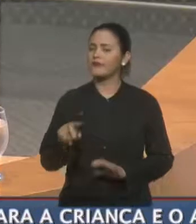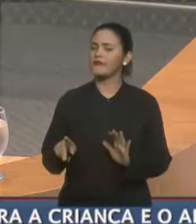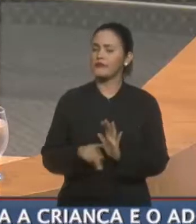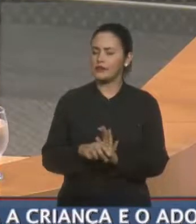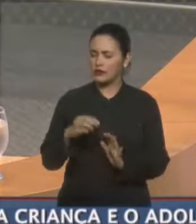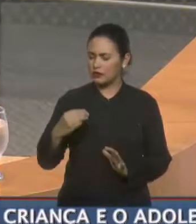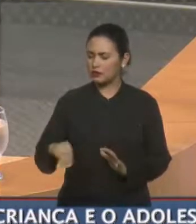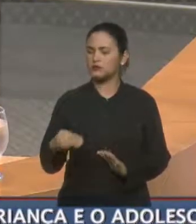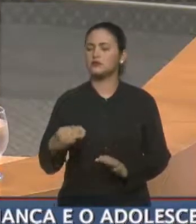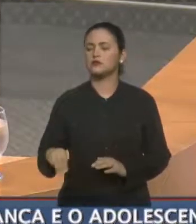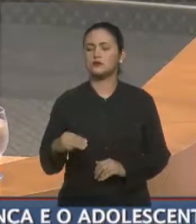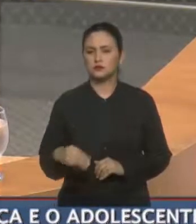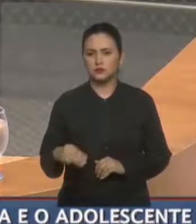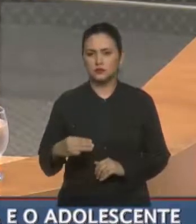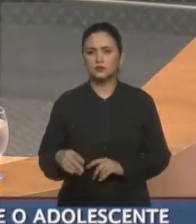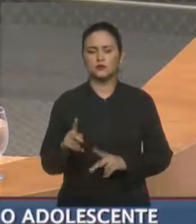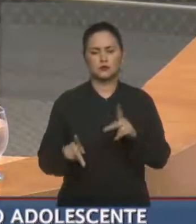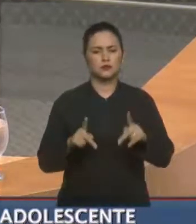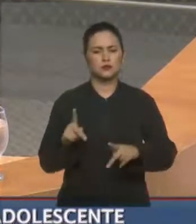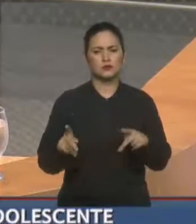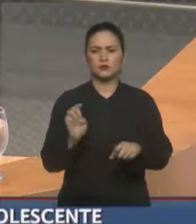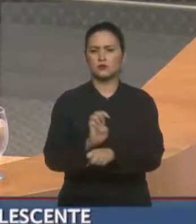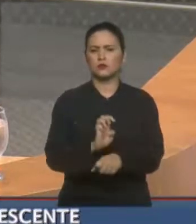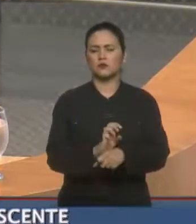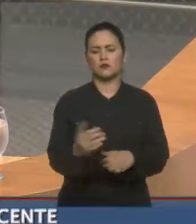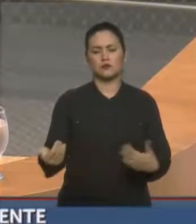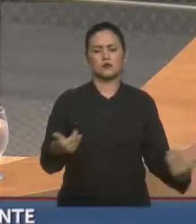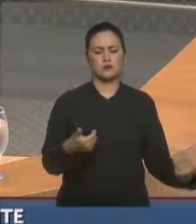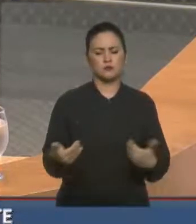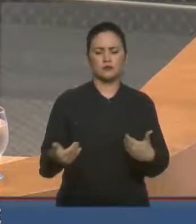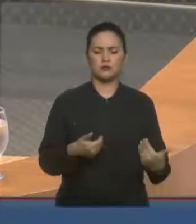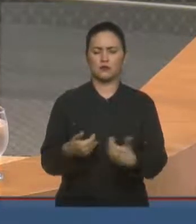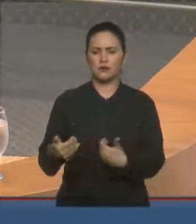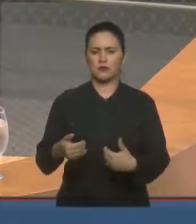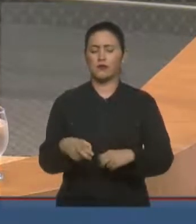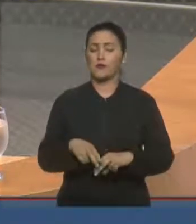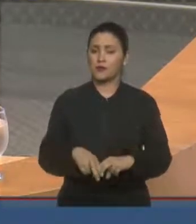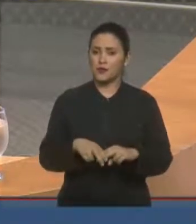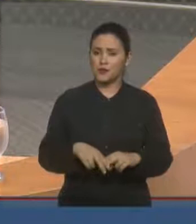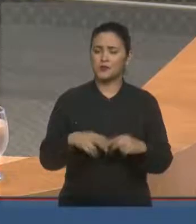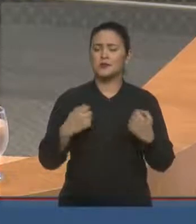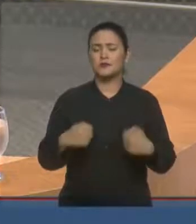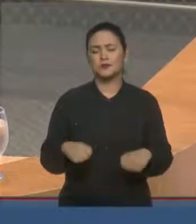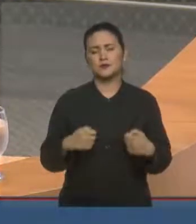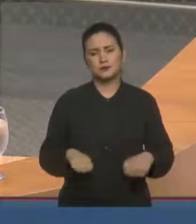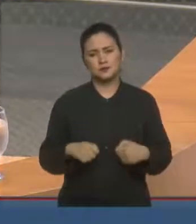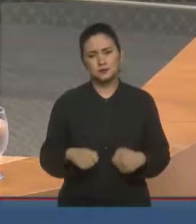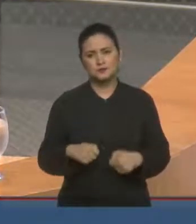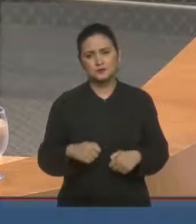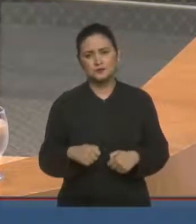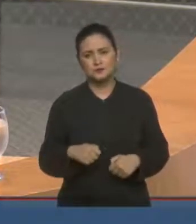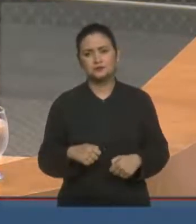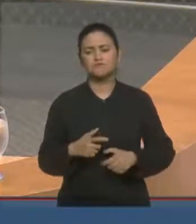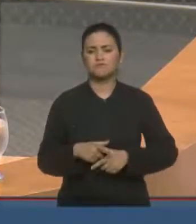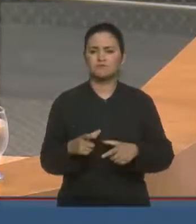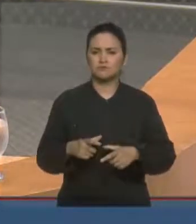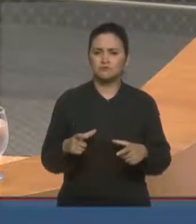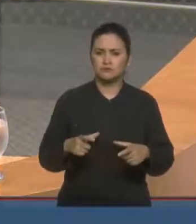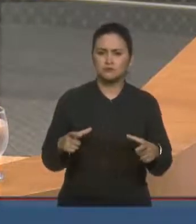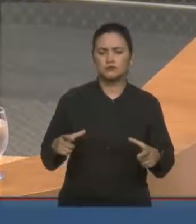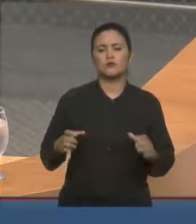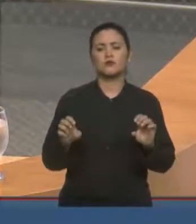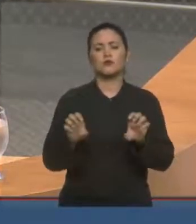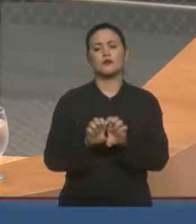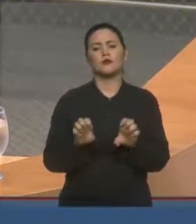do complexo é atender toda a população do Estado. E, por isso mesmo, a necessidade de expandir as suas